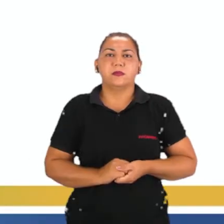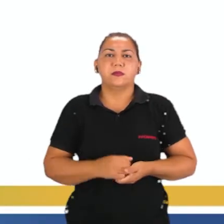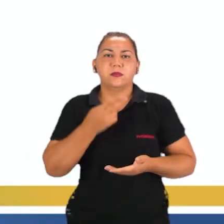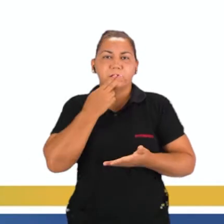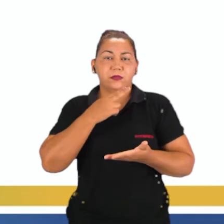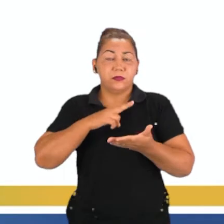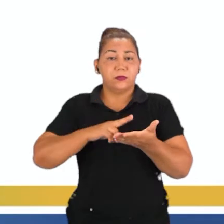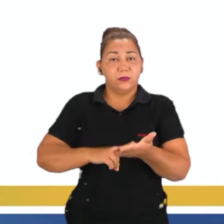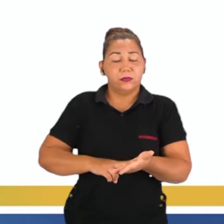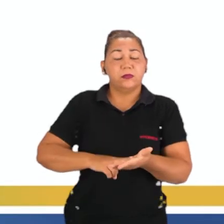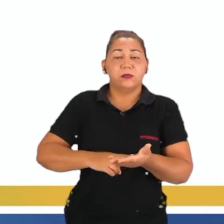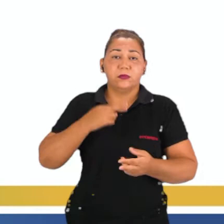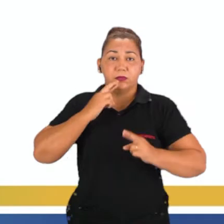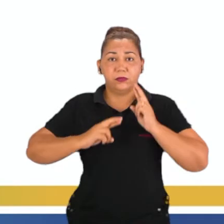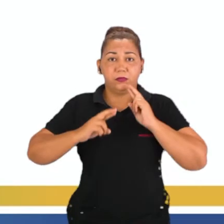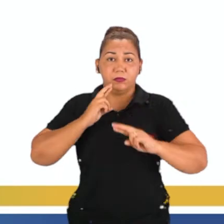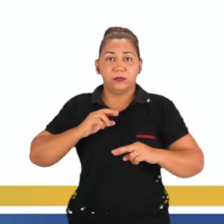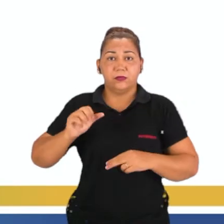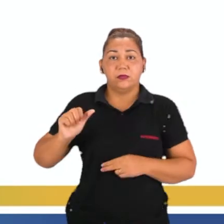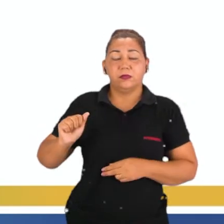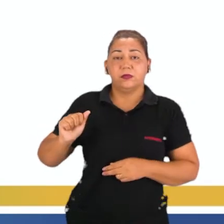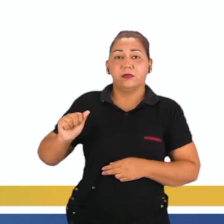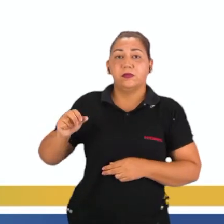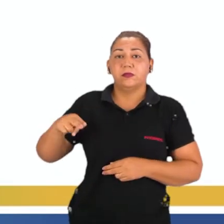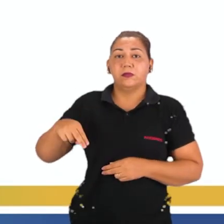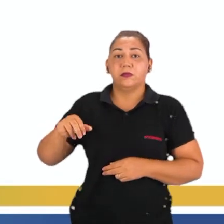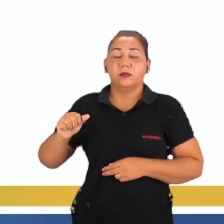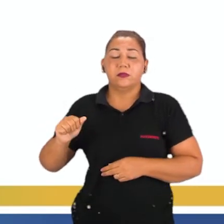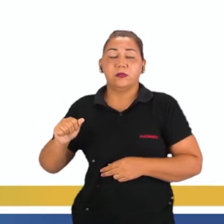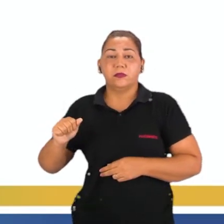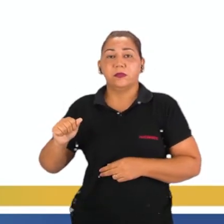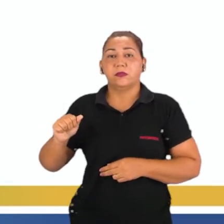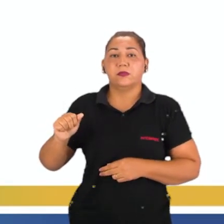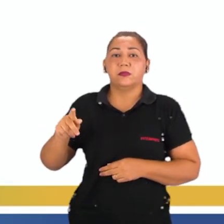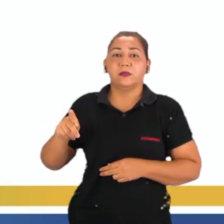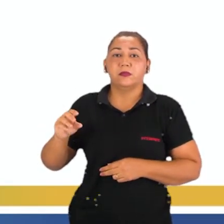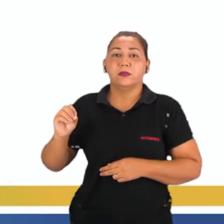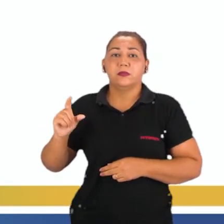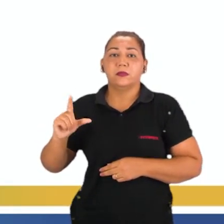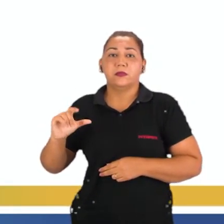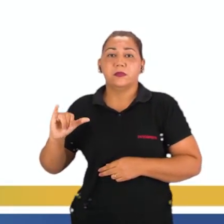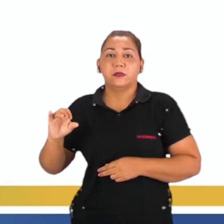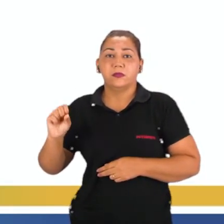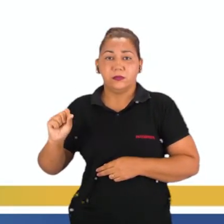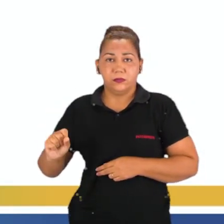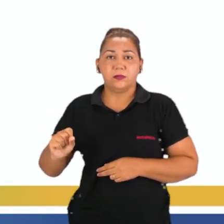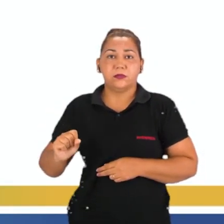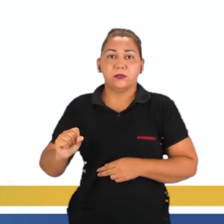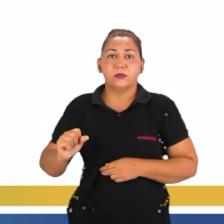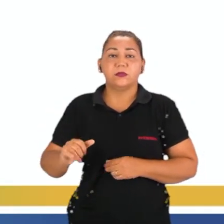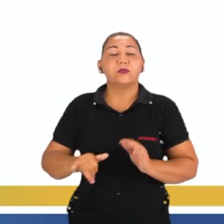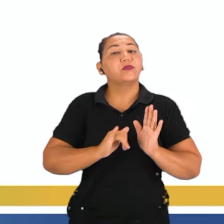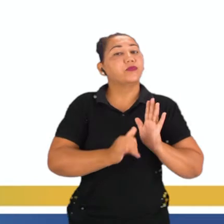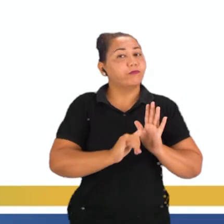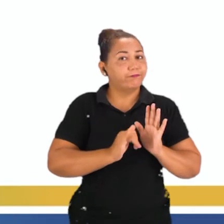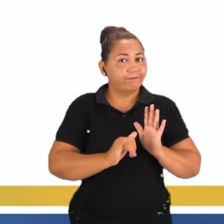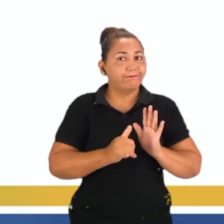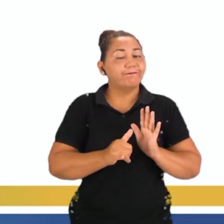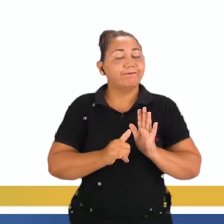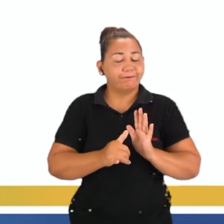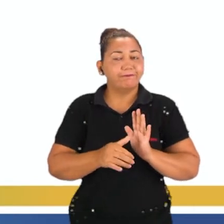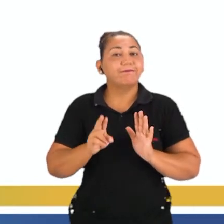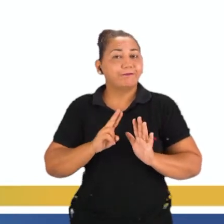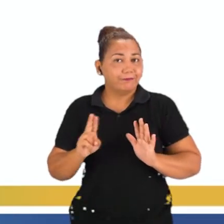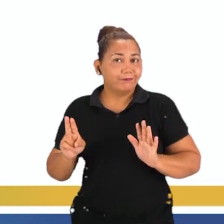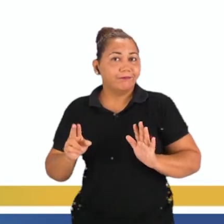de reclamação. Anápolis, 27 de outubro de 2010. A. Contos de fadas. Loja de